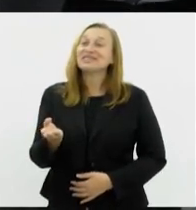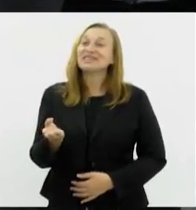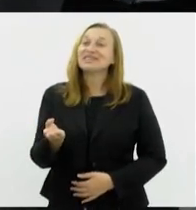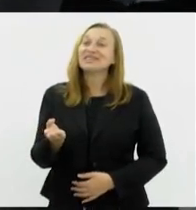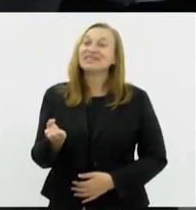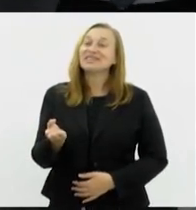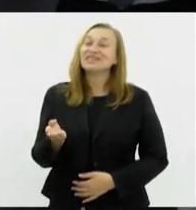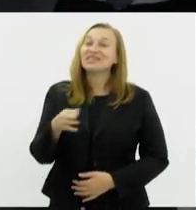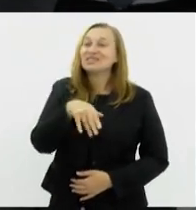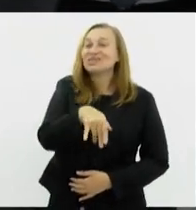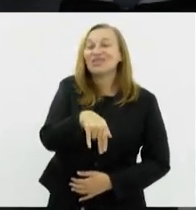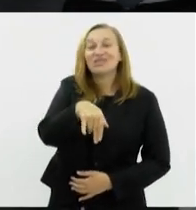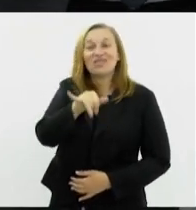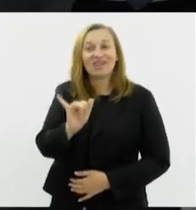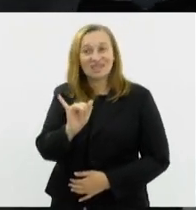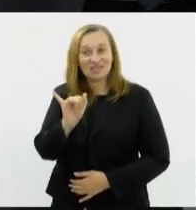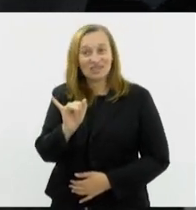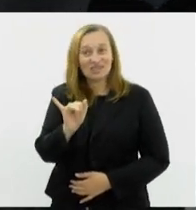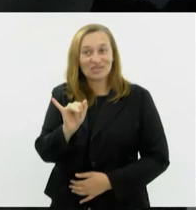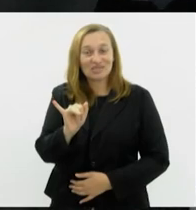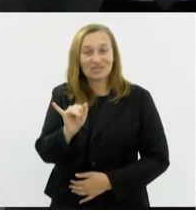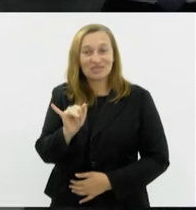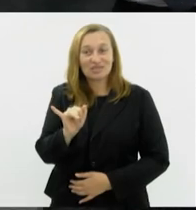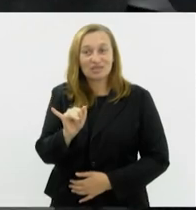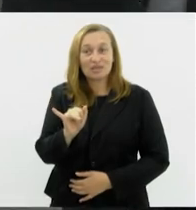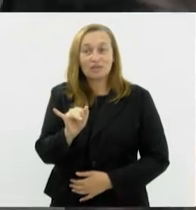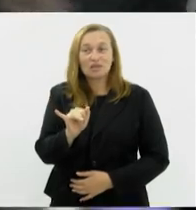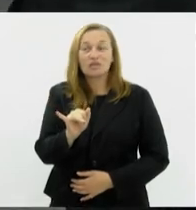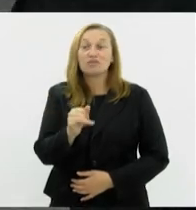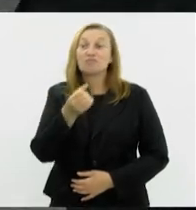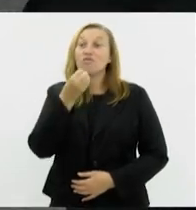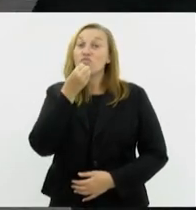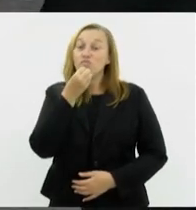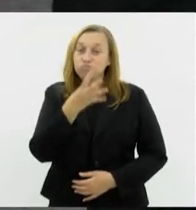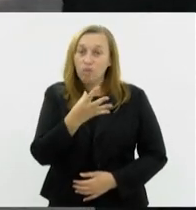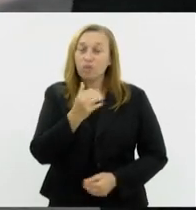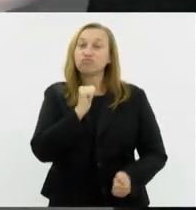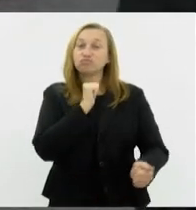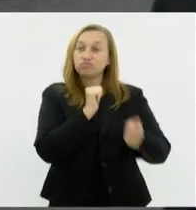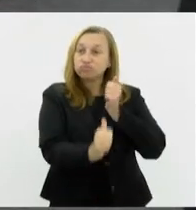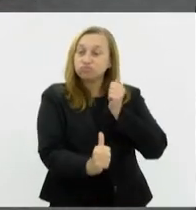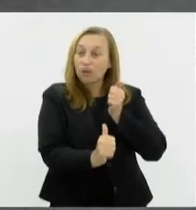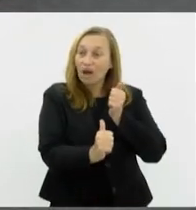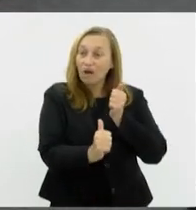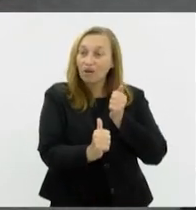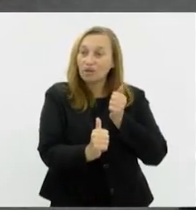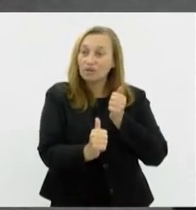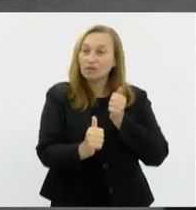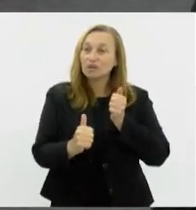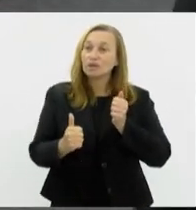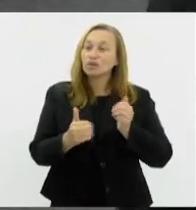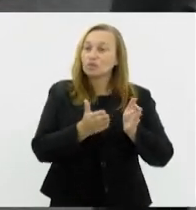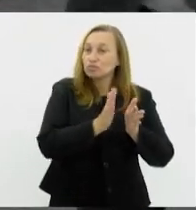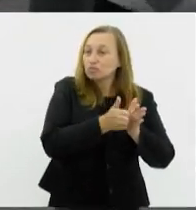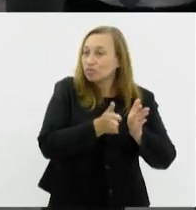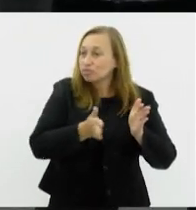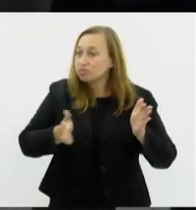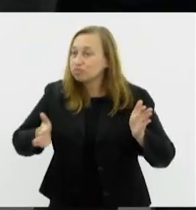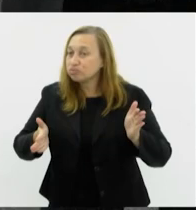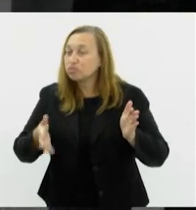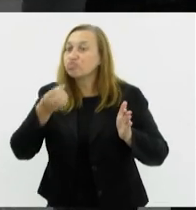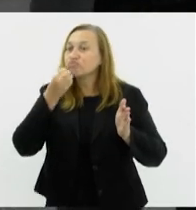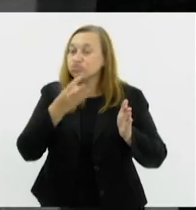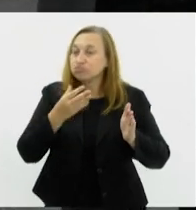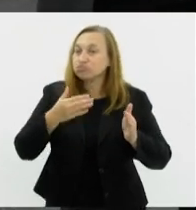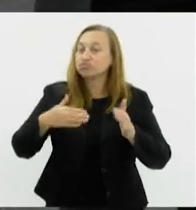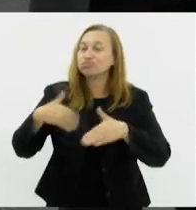o Nova Iguaçu fez uma partida muito bonita, tem vindo no campeonato de maneira muito concreta e